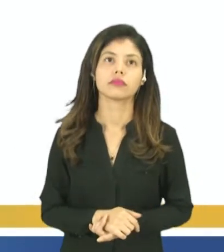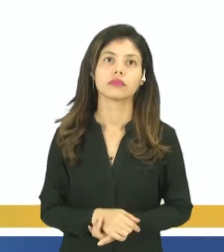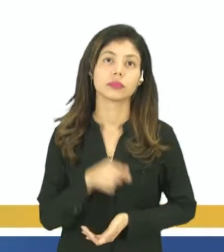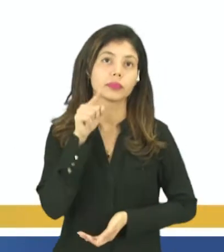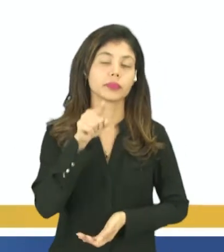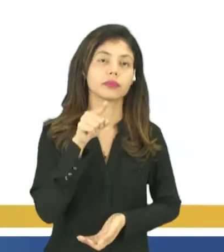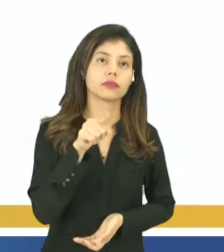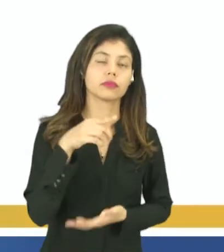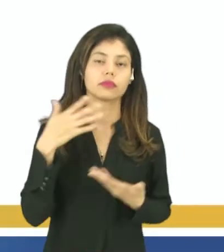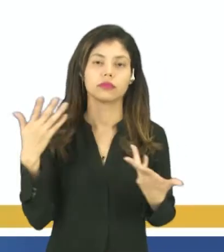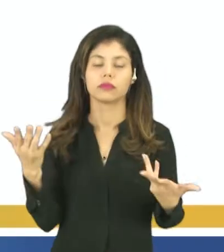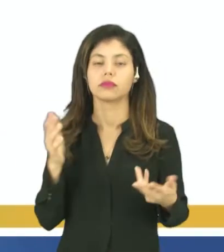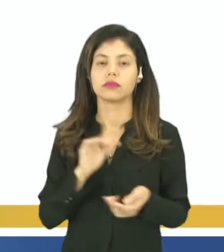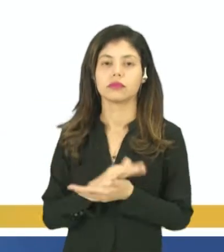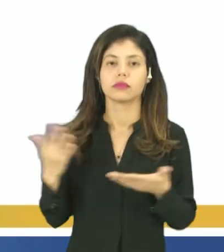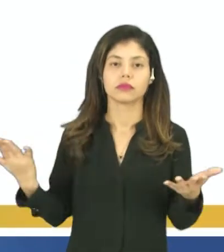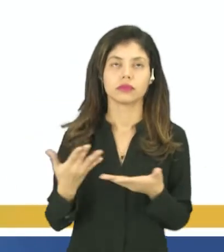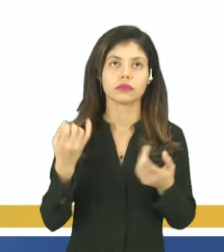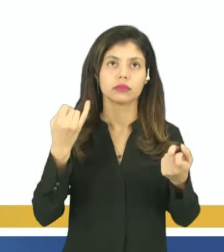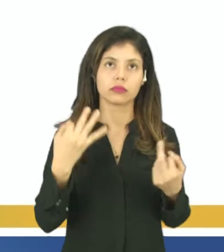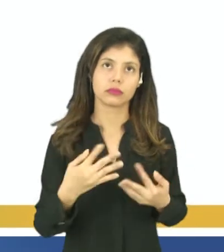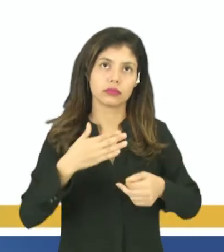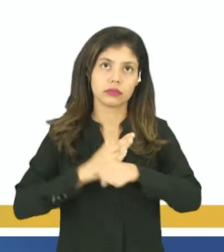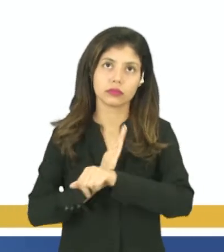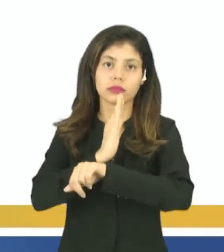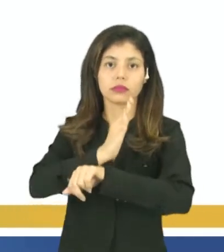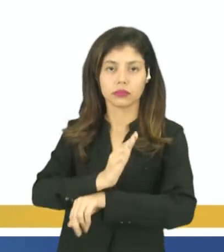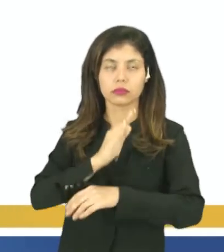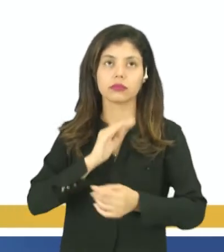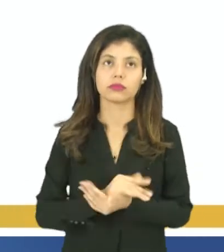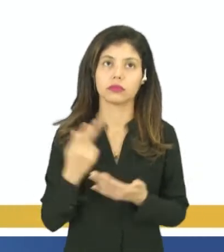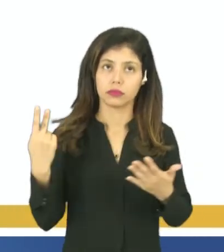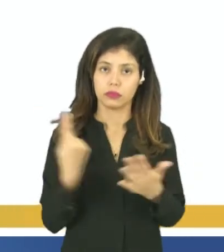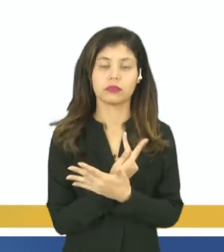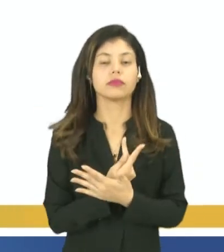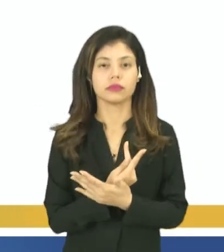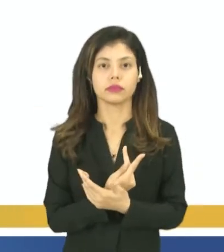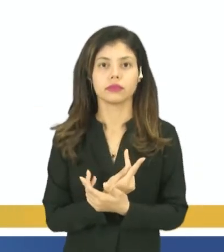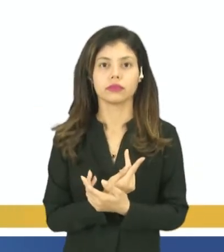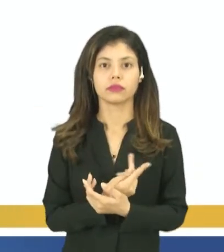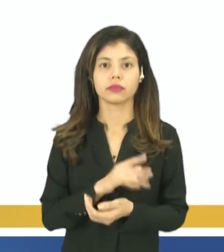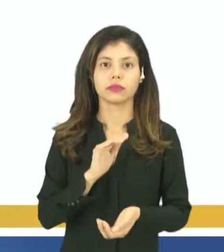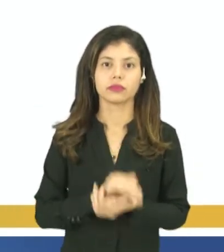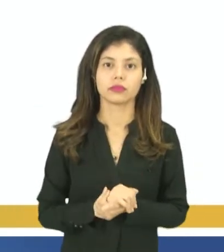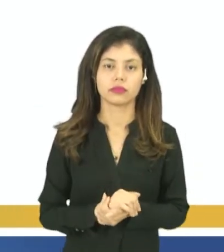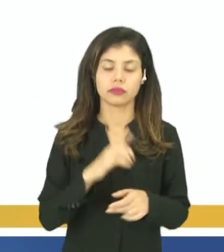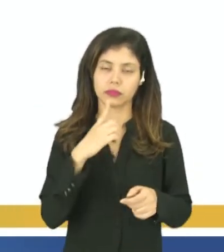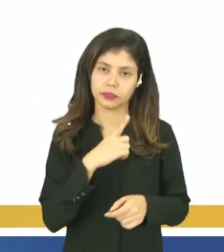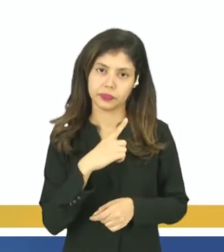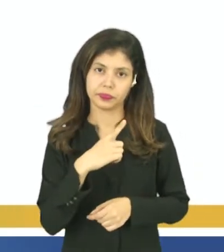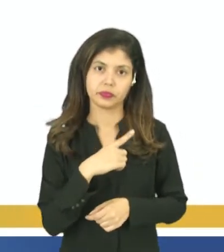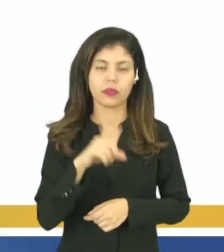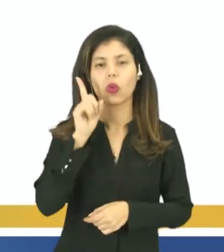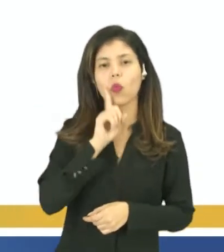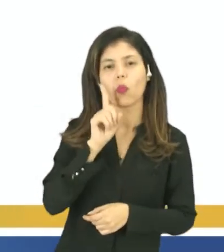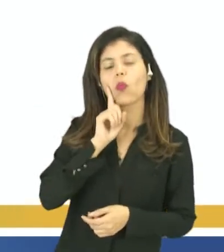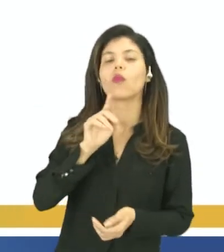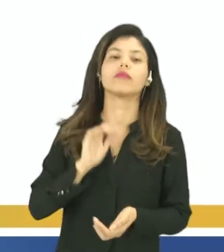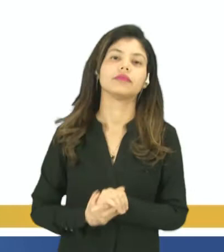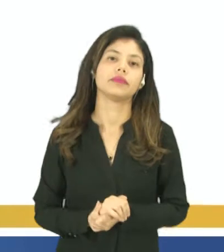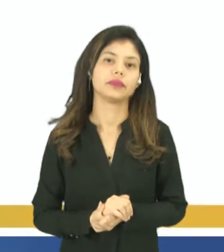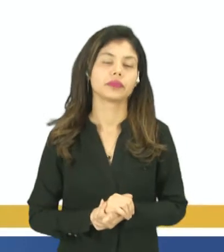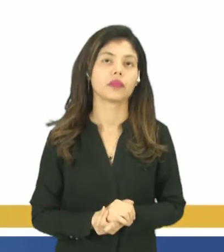Em função disso que nós chamamos de entrada ilegal de estrangeiro nos Estados Unidos sem a permissão do governo